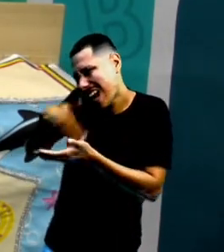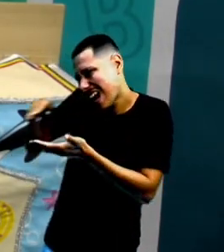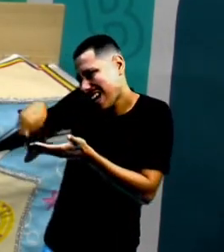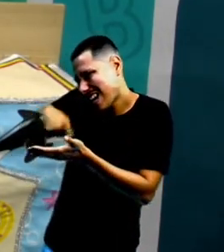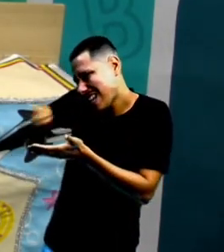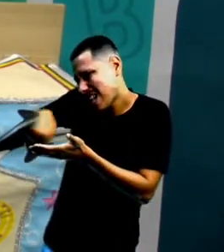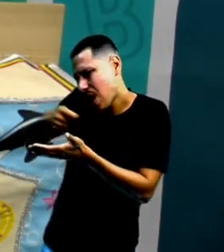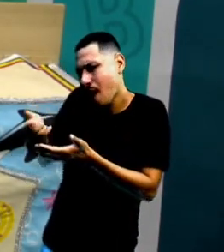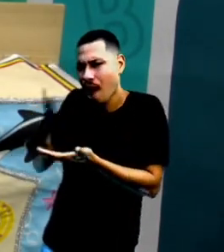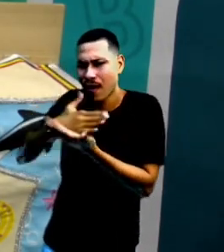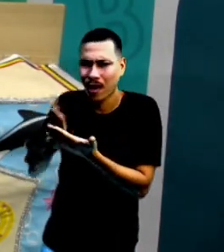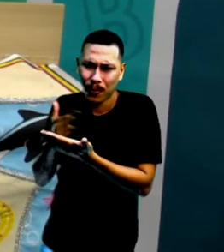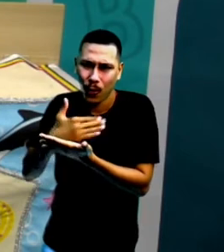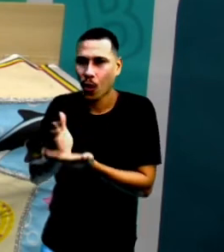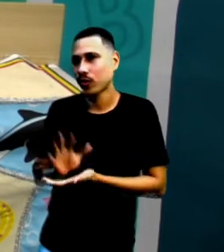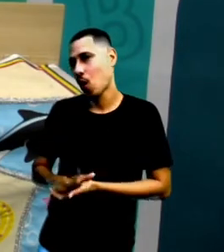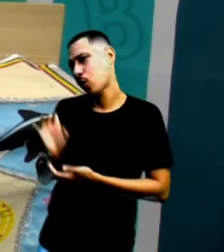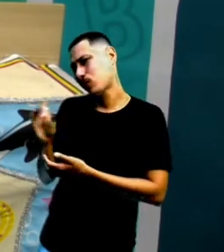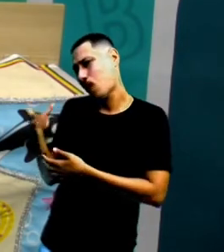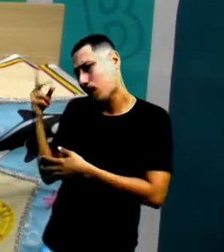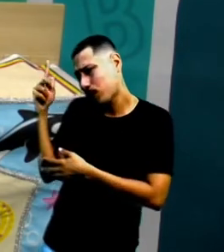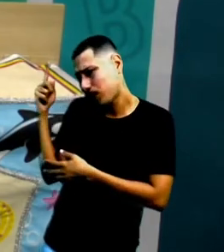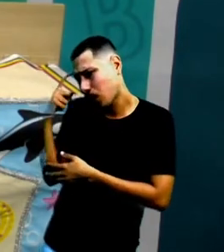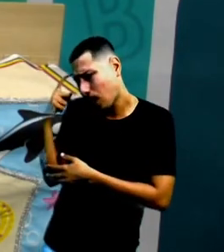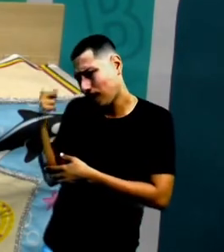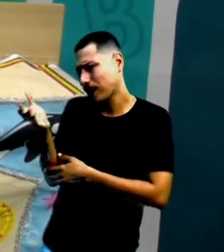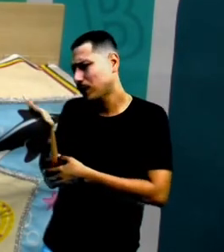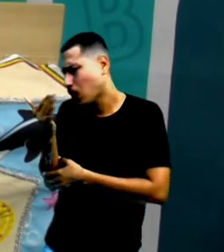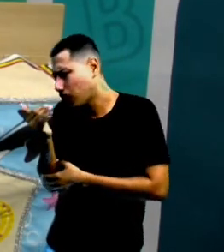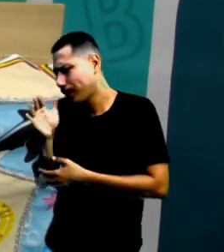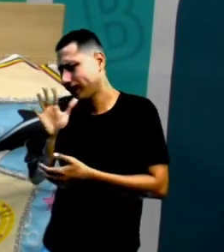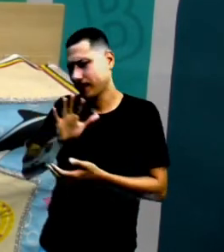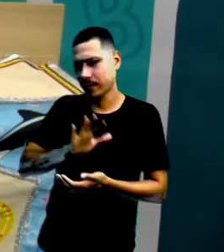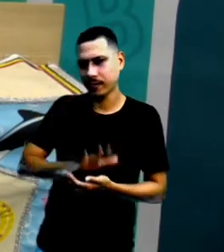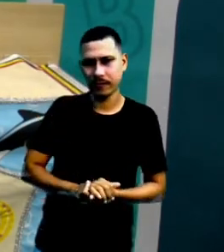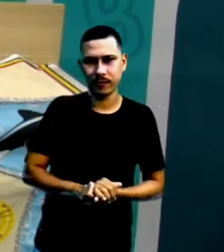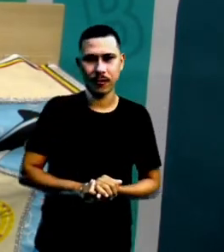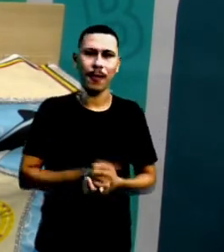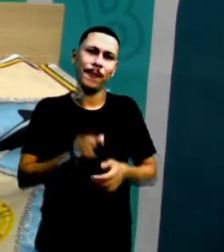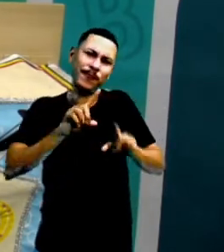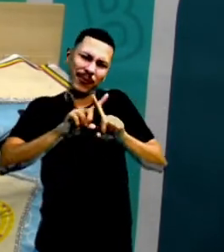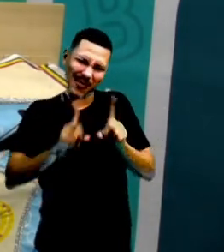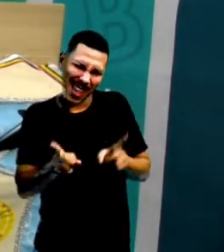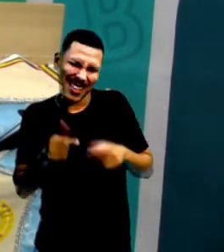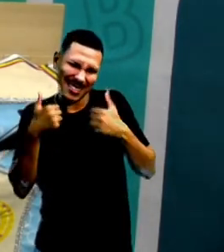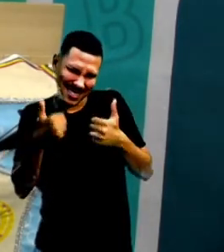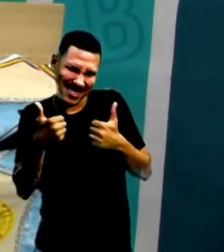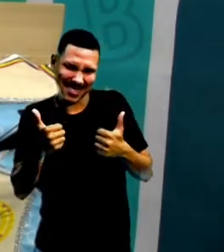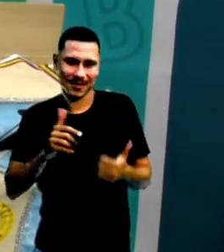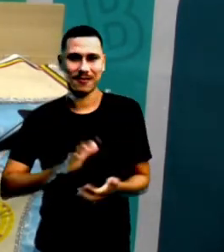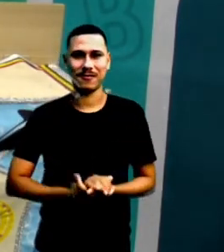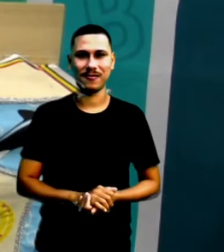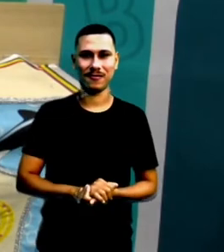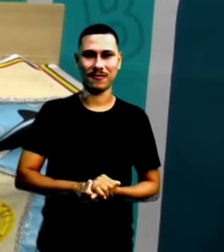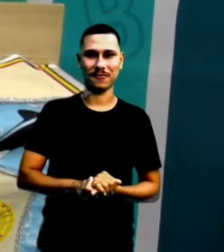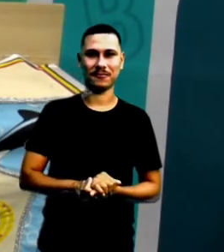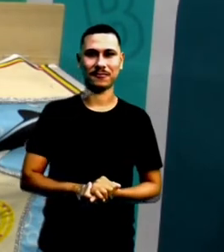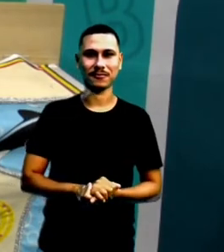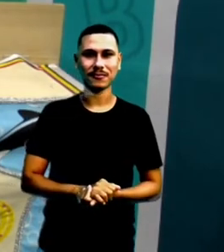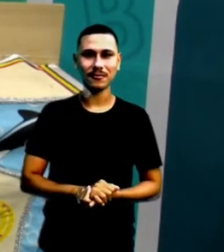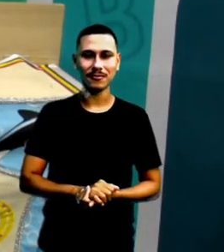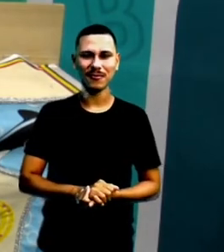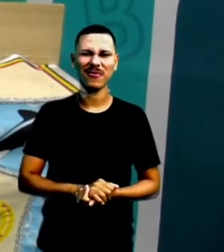vocês? Bolo de massa. Que ela só pensa em comida? Carne de canjica, de bolo de massa. Mas tá valendo, né, leiturinha?